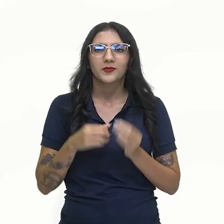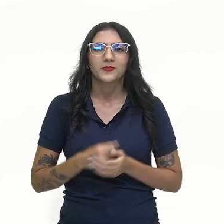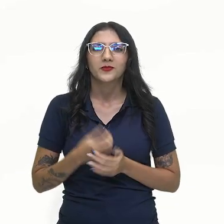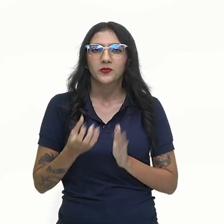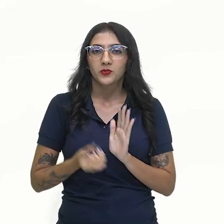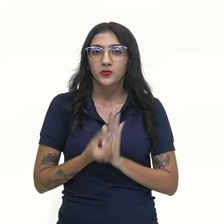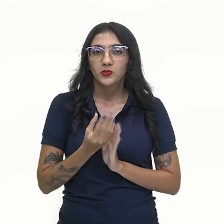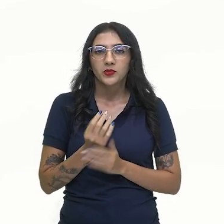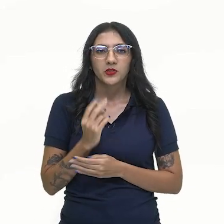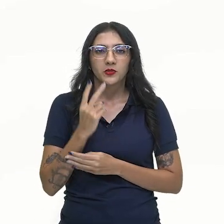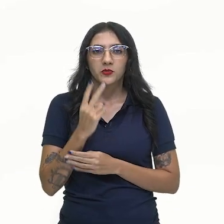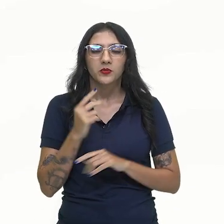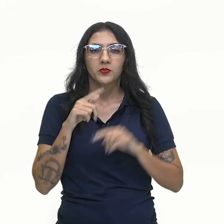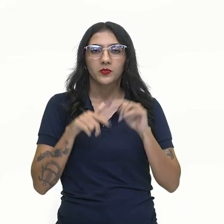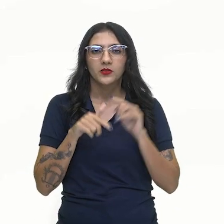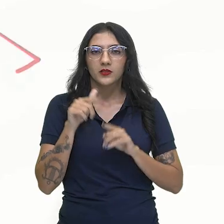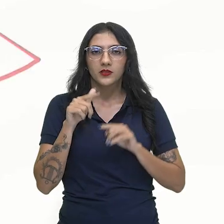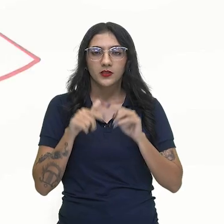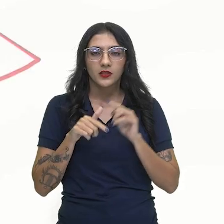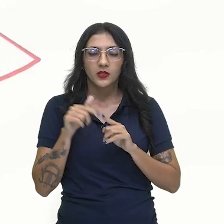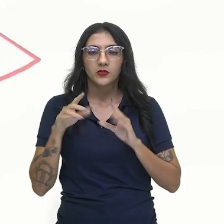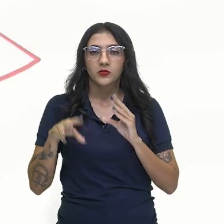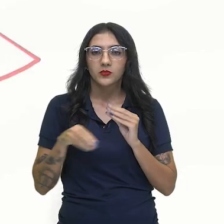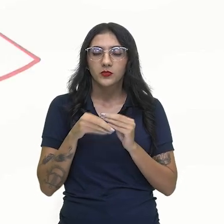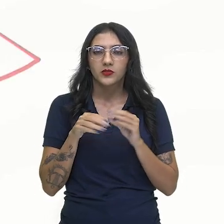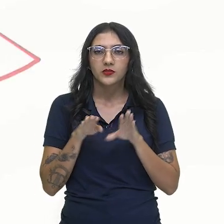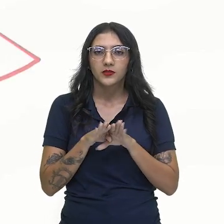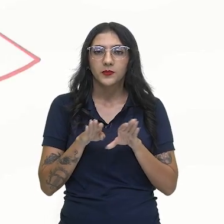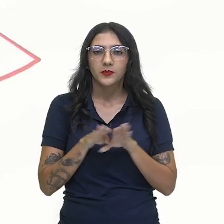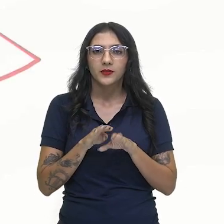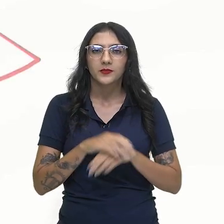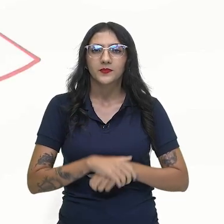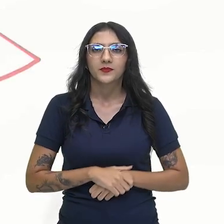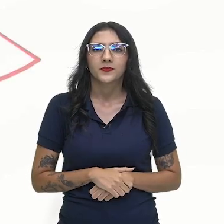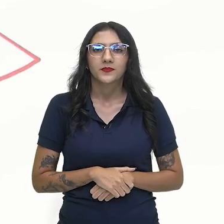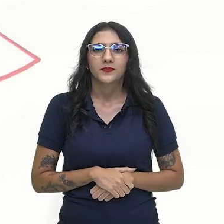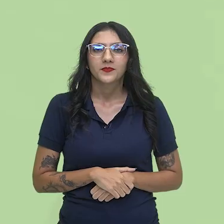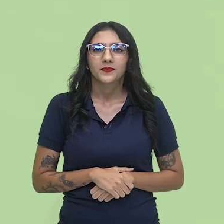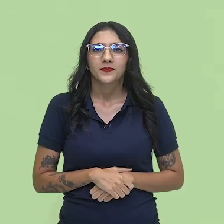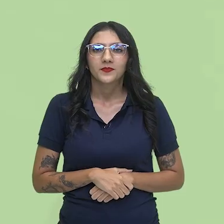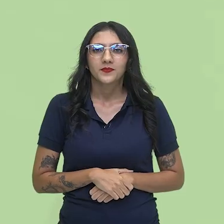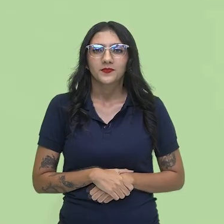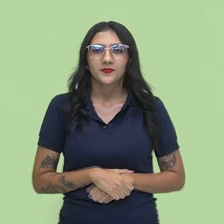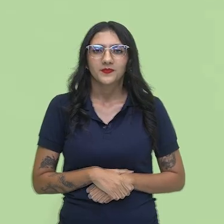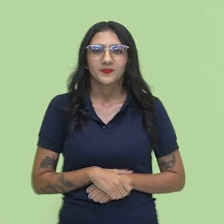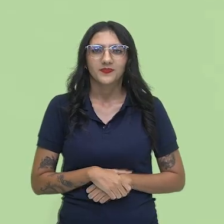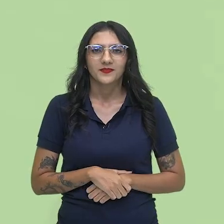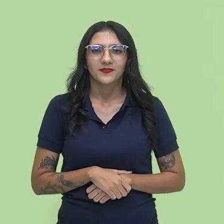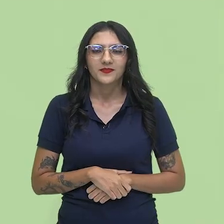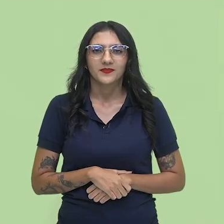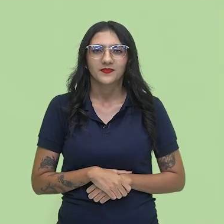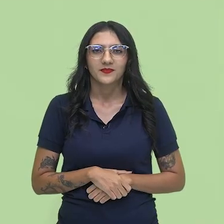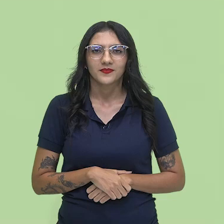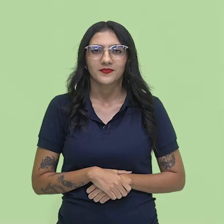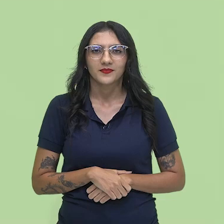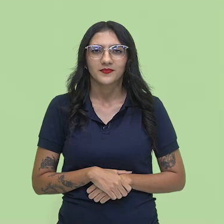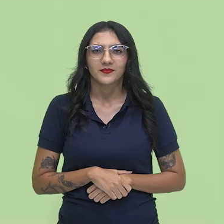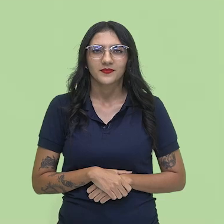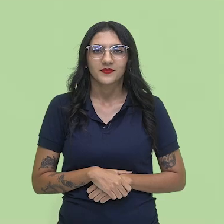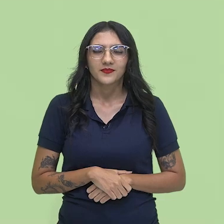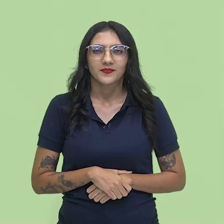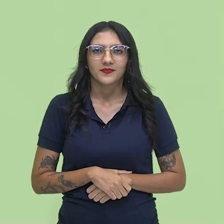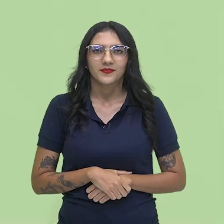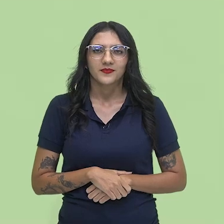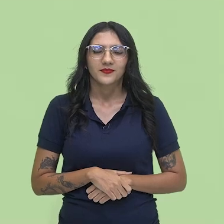originando dois produtos compostos. Então, gente,